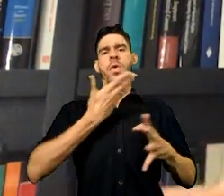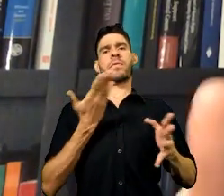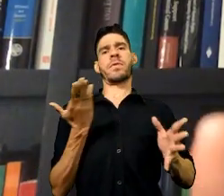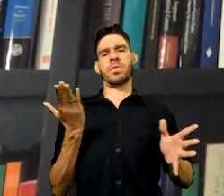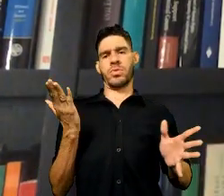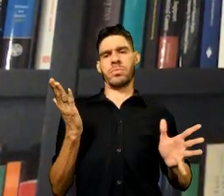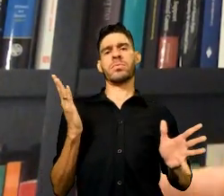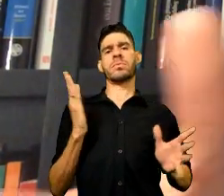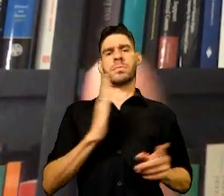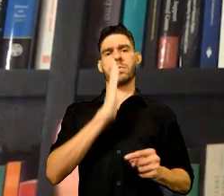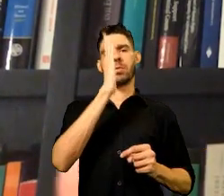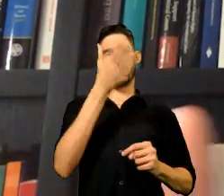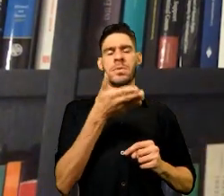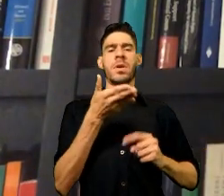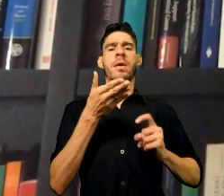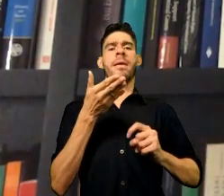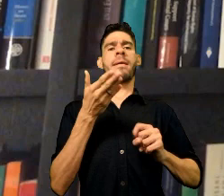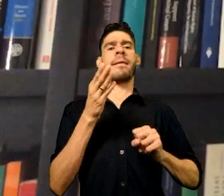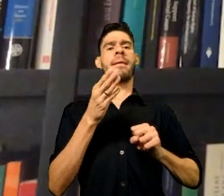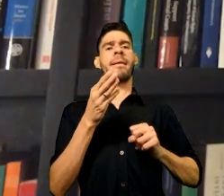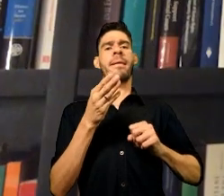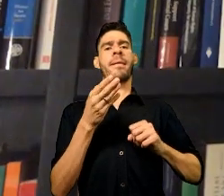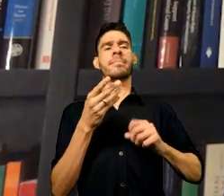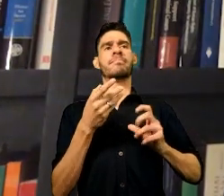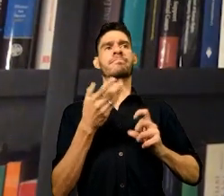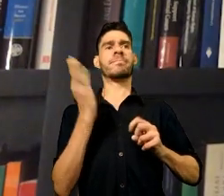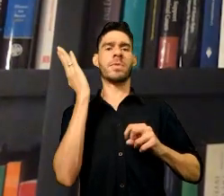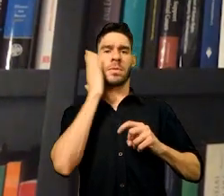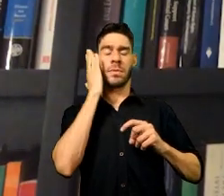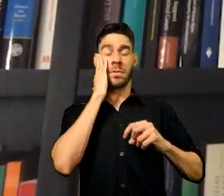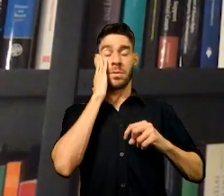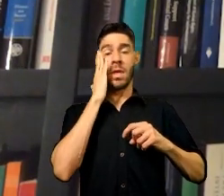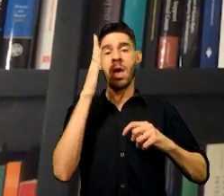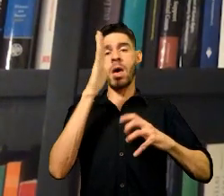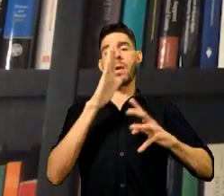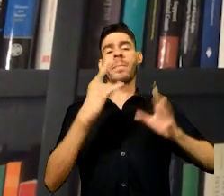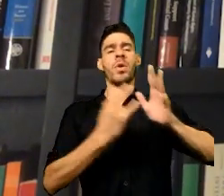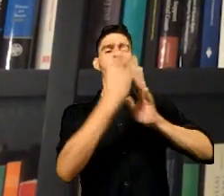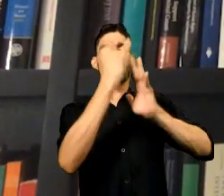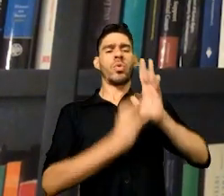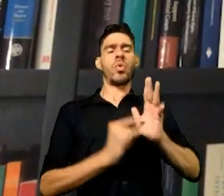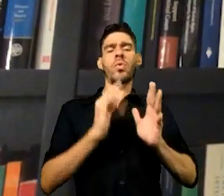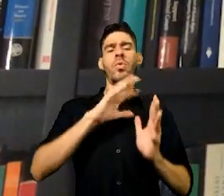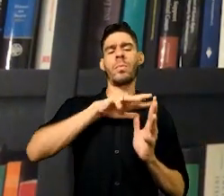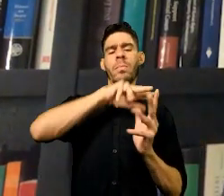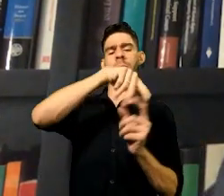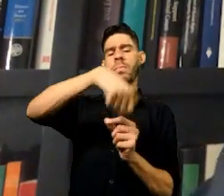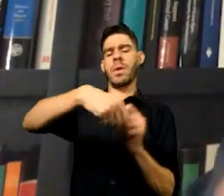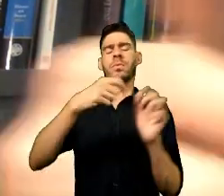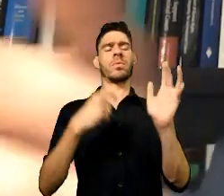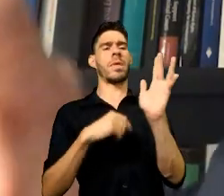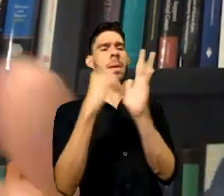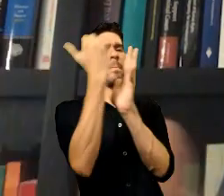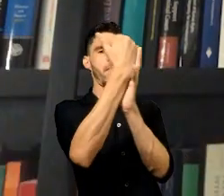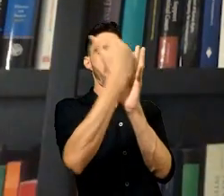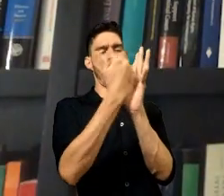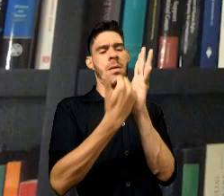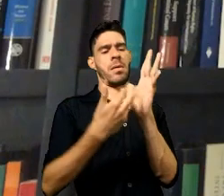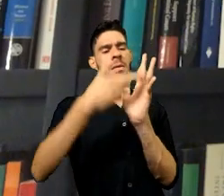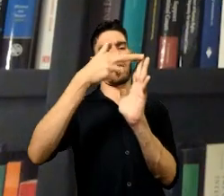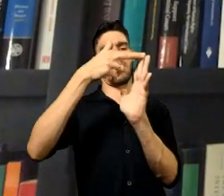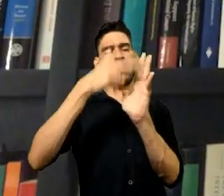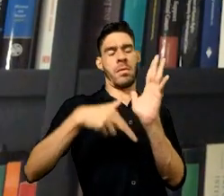que revelada e indicada, como disse, por organismos internacionais e por todo um